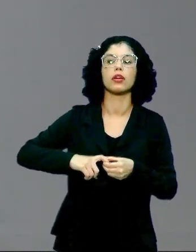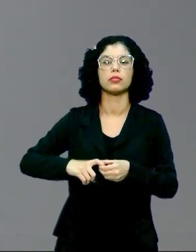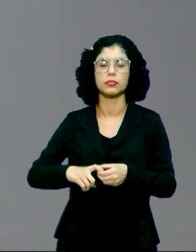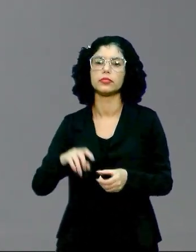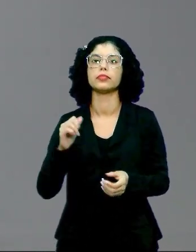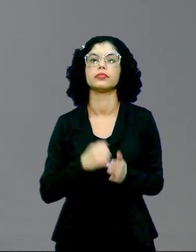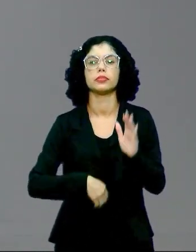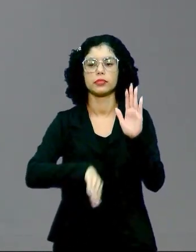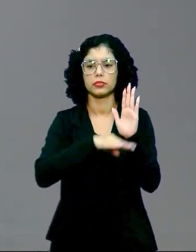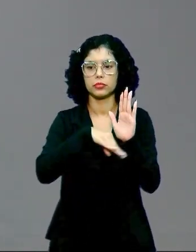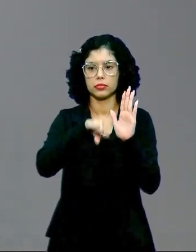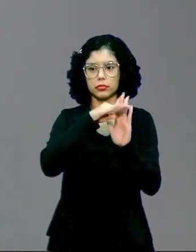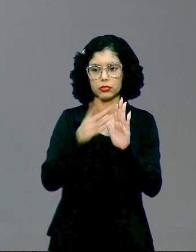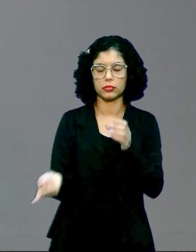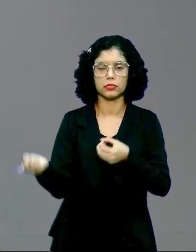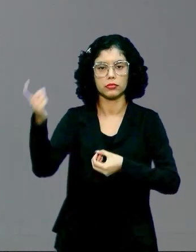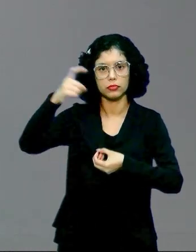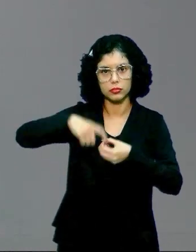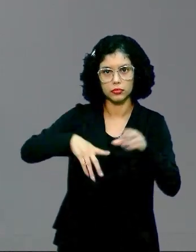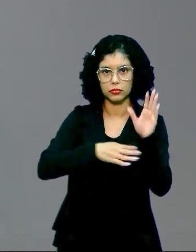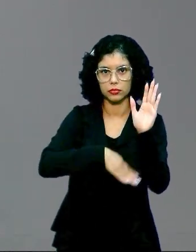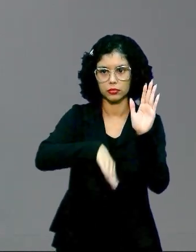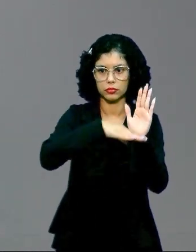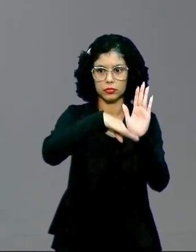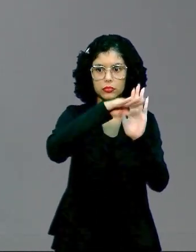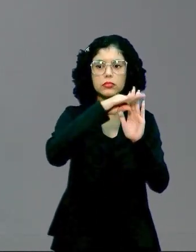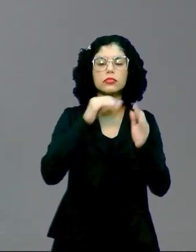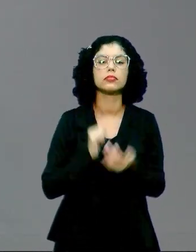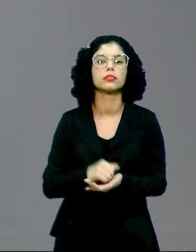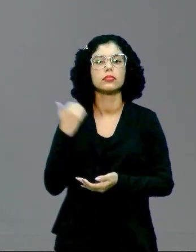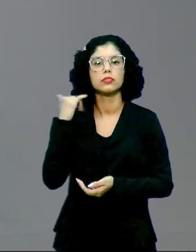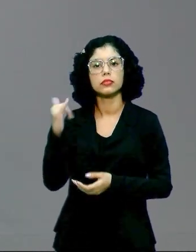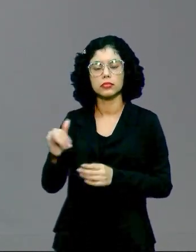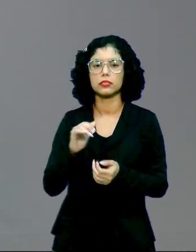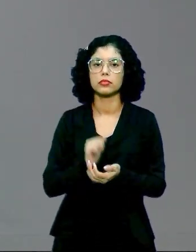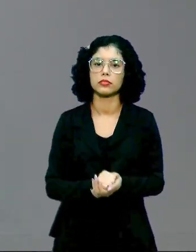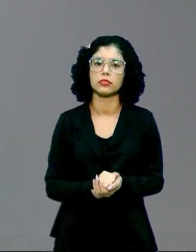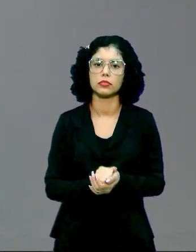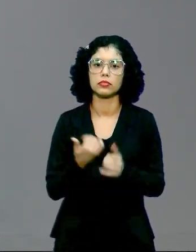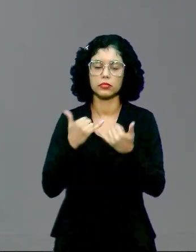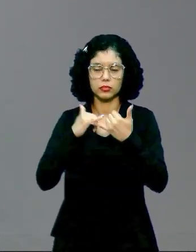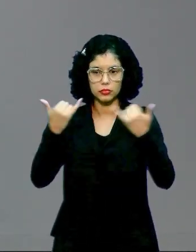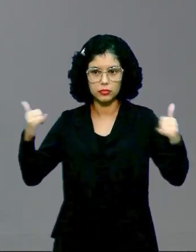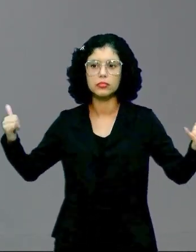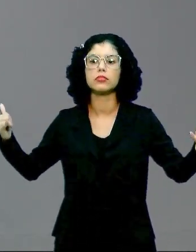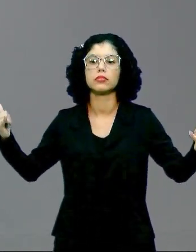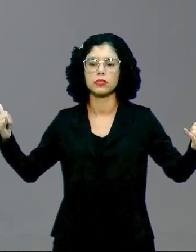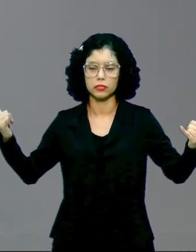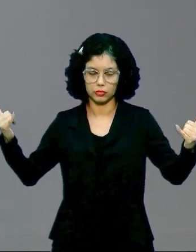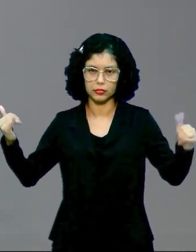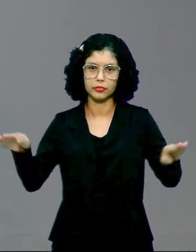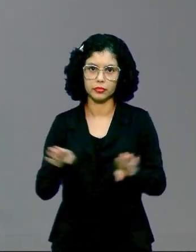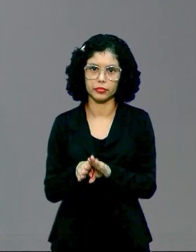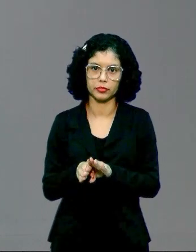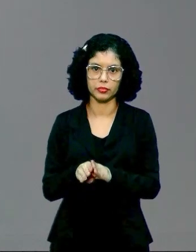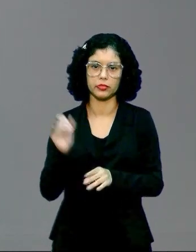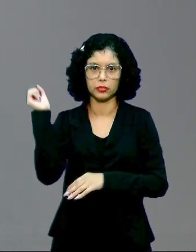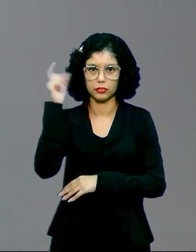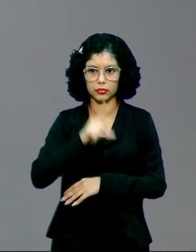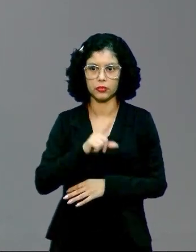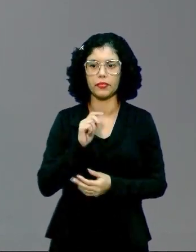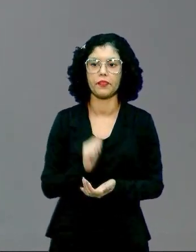de origem. E ao retornar, esse elétron ele emite energia e essa energia ela é evidenciada na forma de